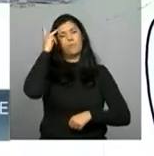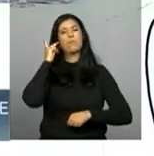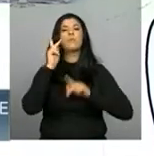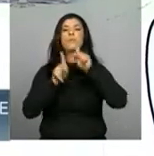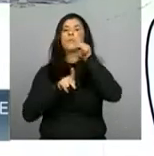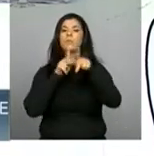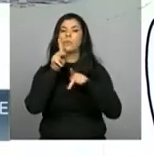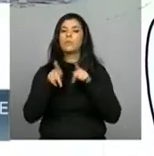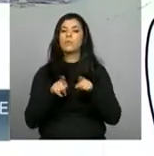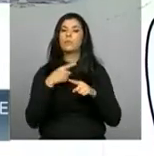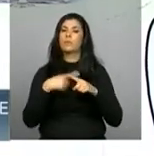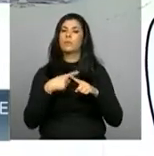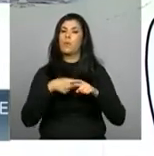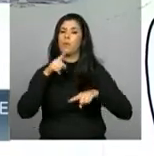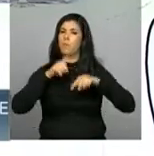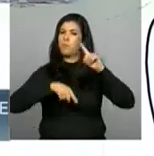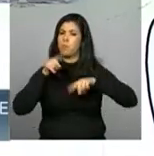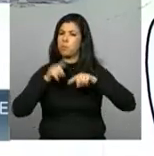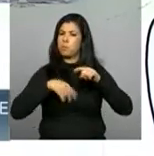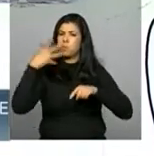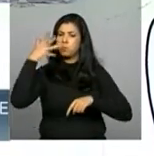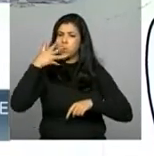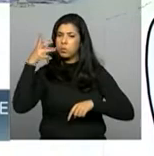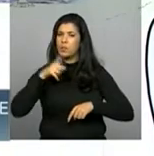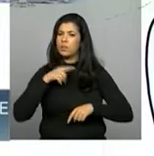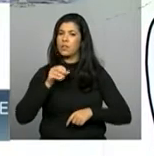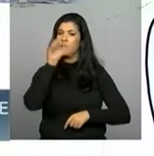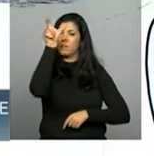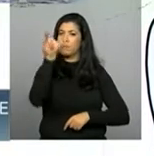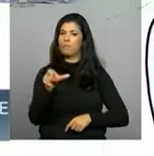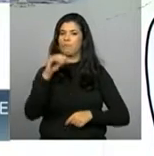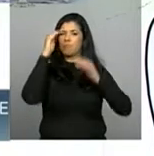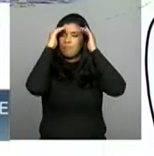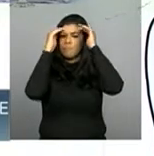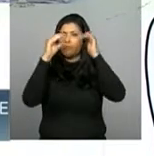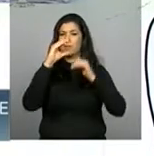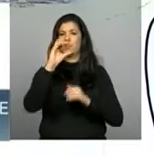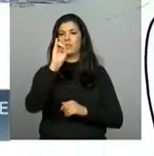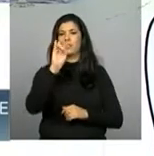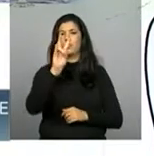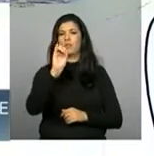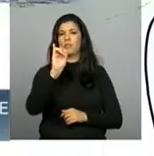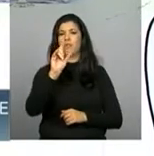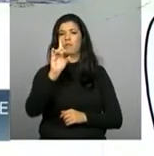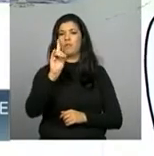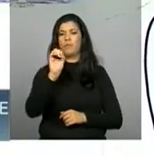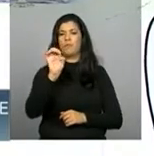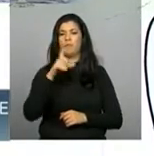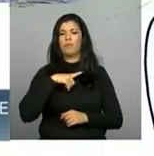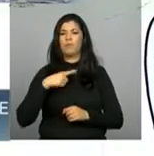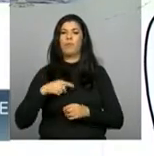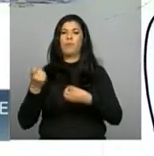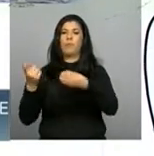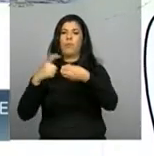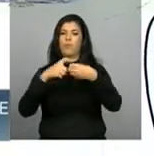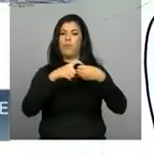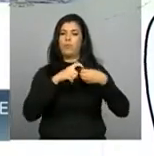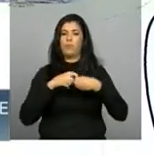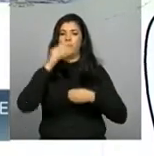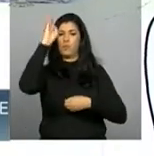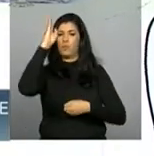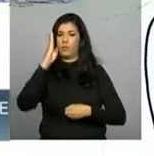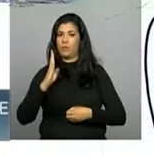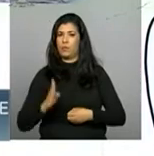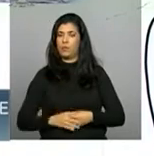e política se faz com civilidade né e com parceria o Brasil é uma